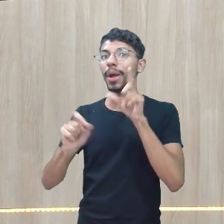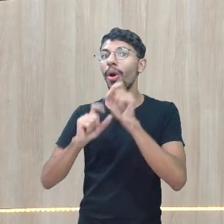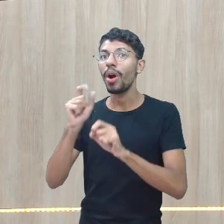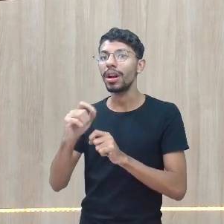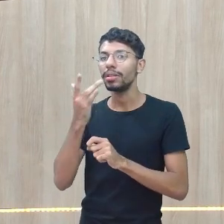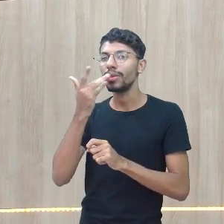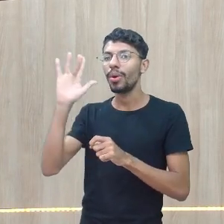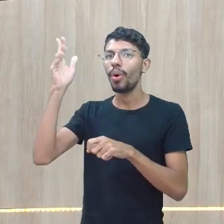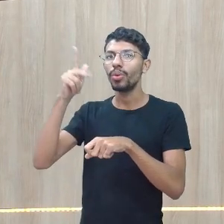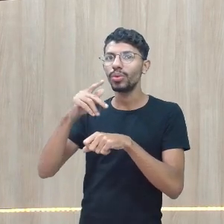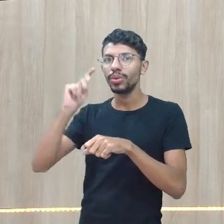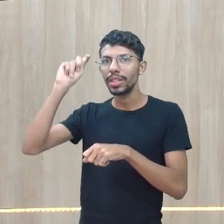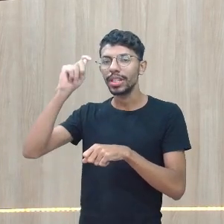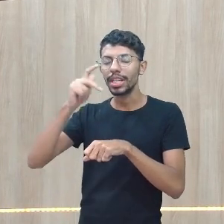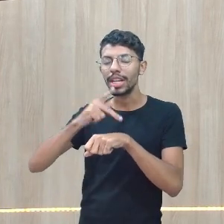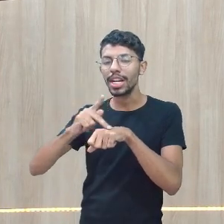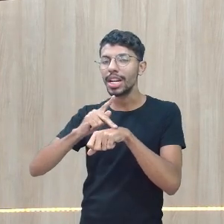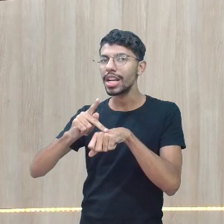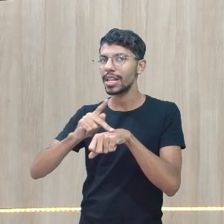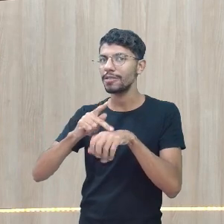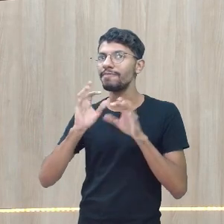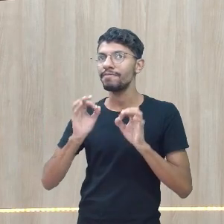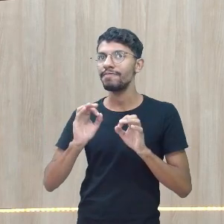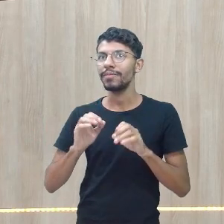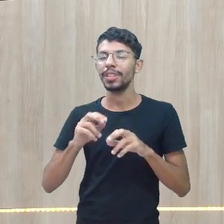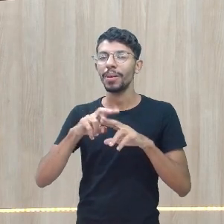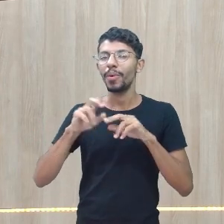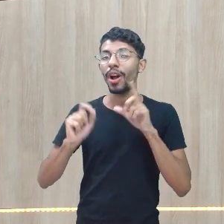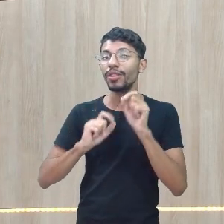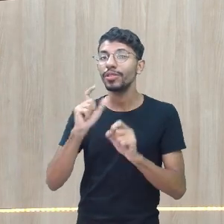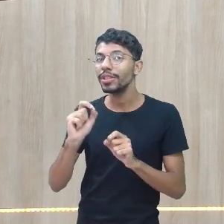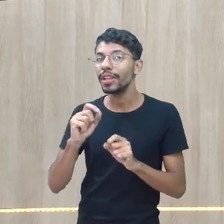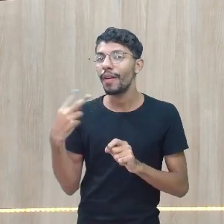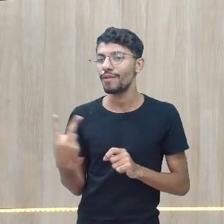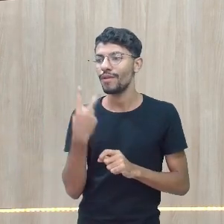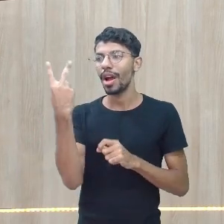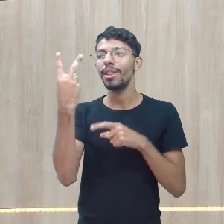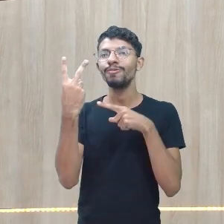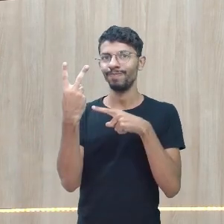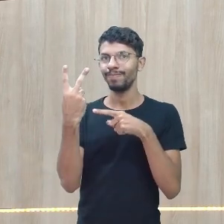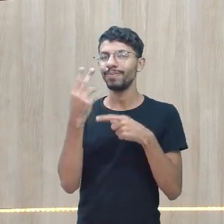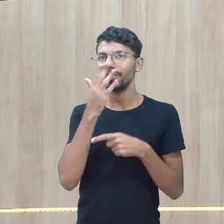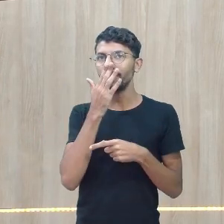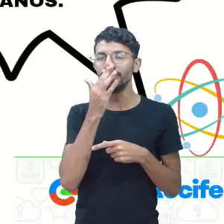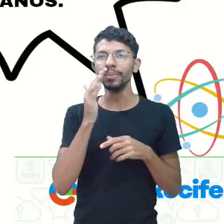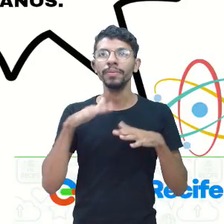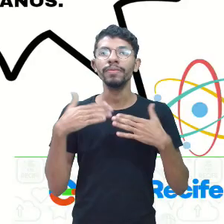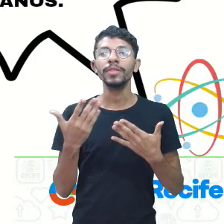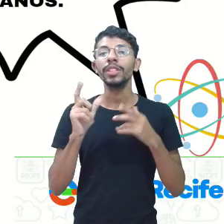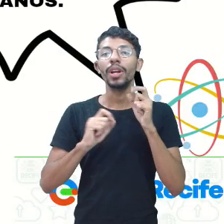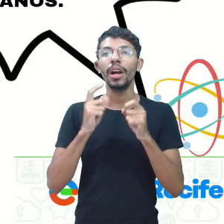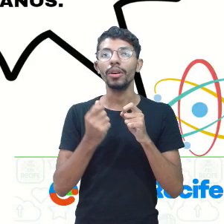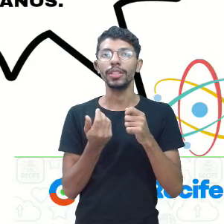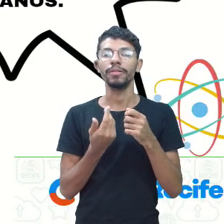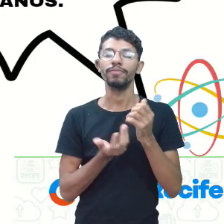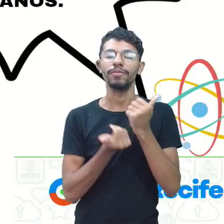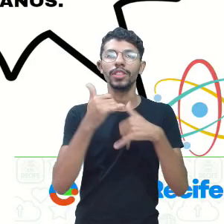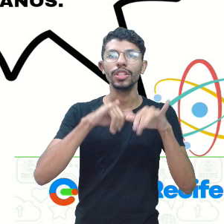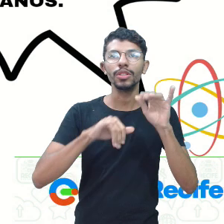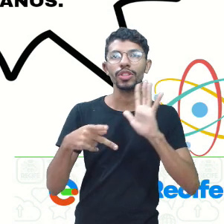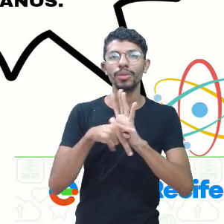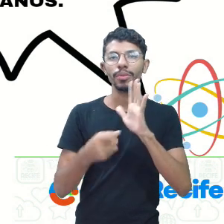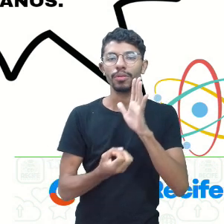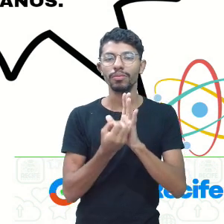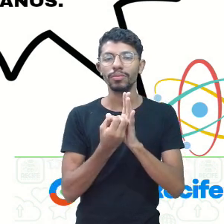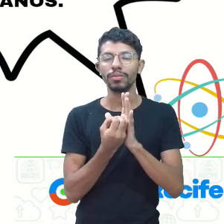do valor. É isso, gente? E aí eu trago para vocês uma definição. É uma substância que se origina da matéria